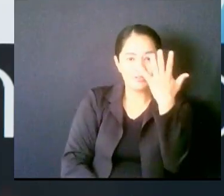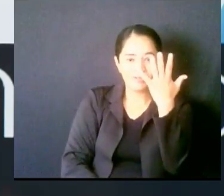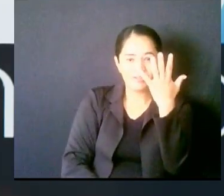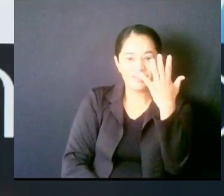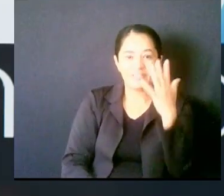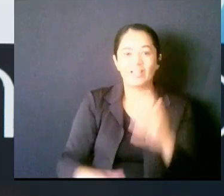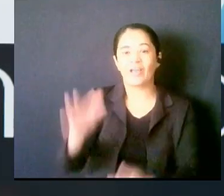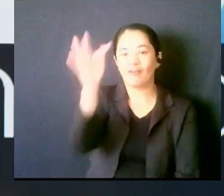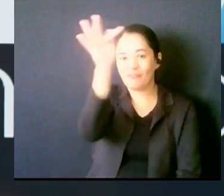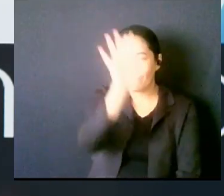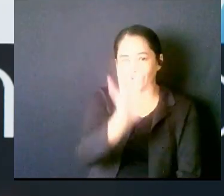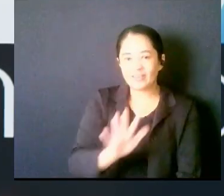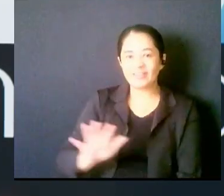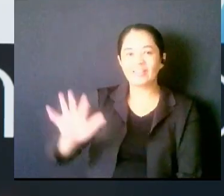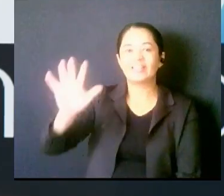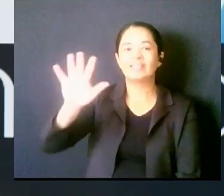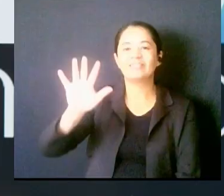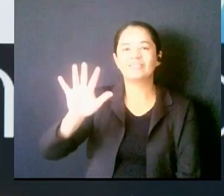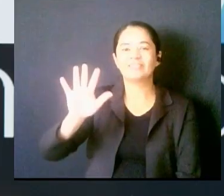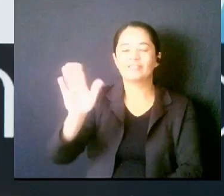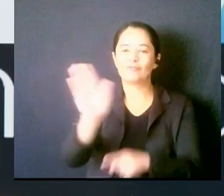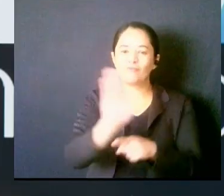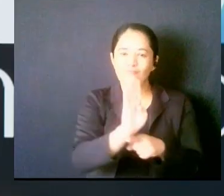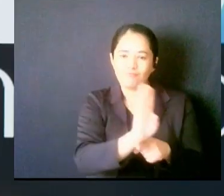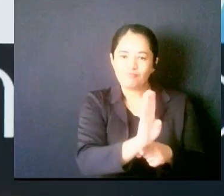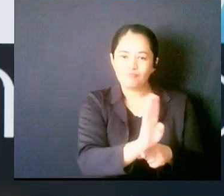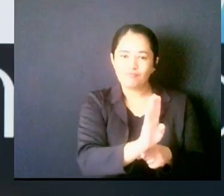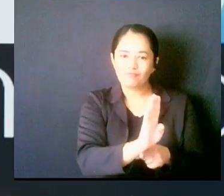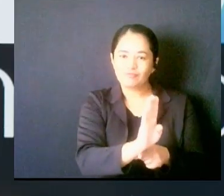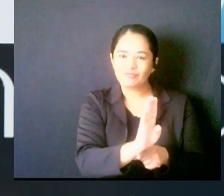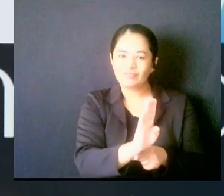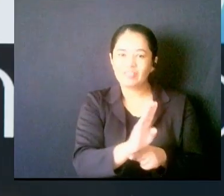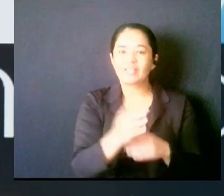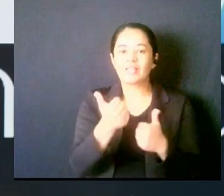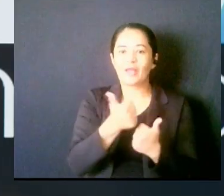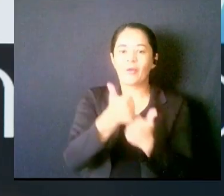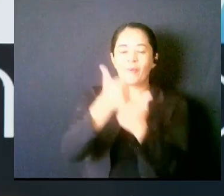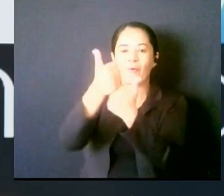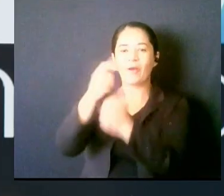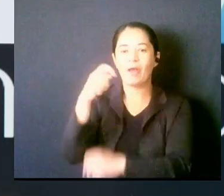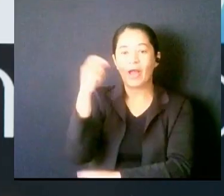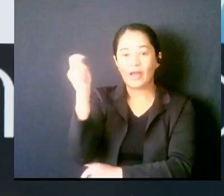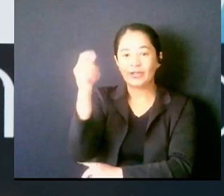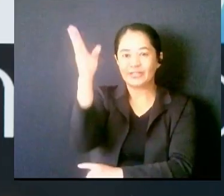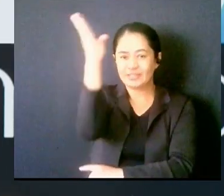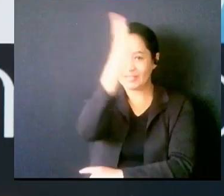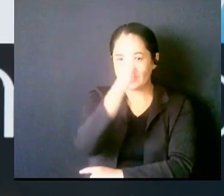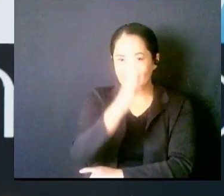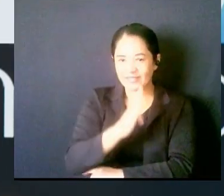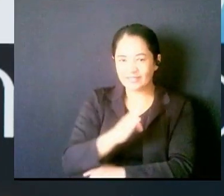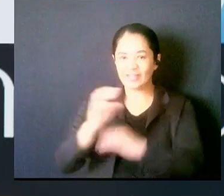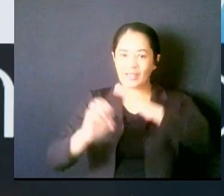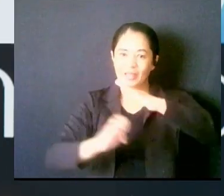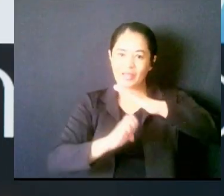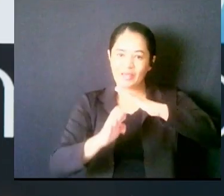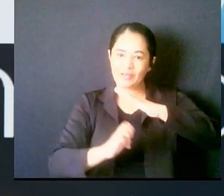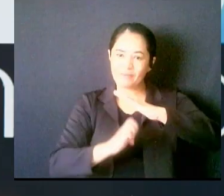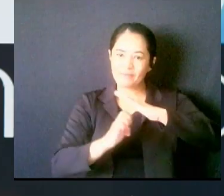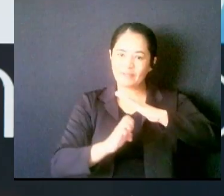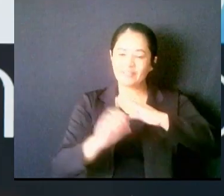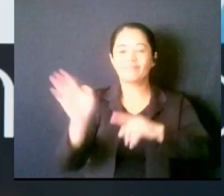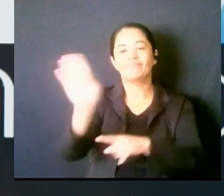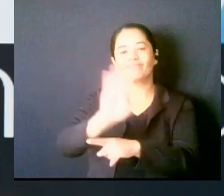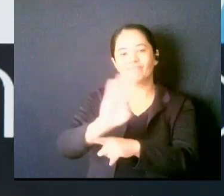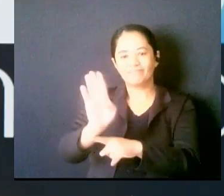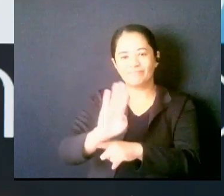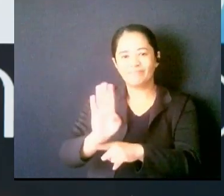Empresas Exibidoras Cinematográficas, com o apoio da Associação Brasileira das Empresas Exibidoras Cinematográficas operadoras